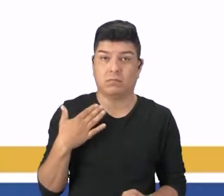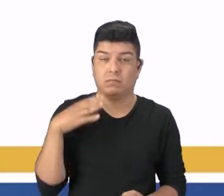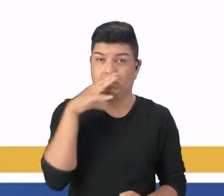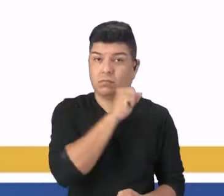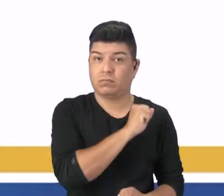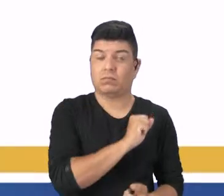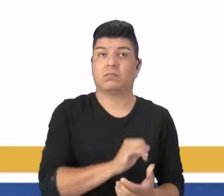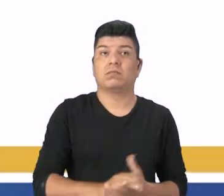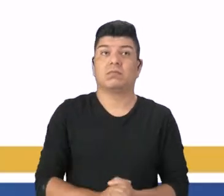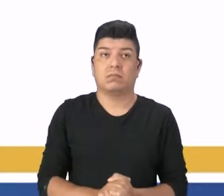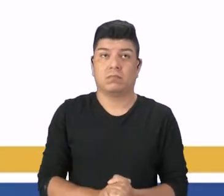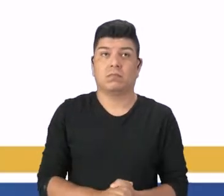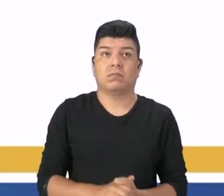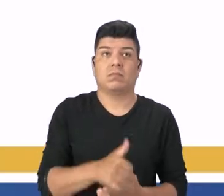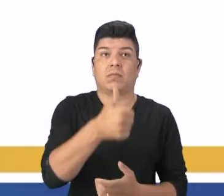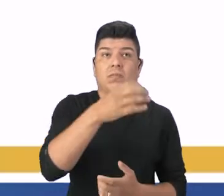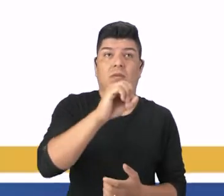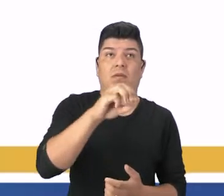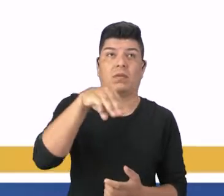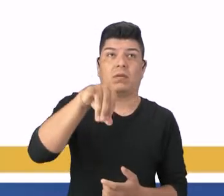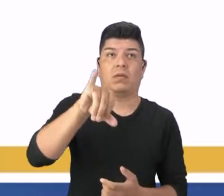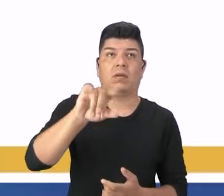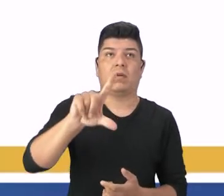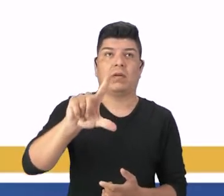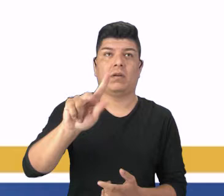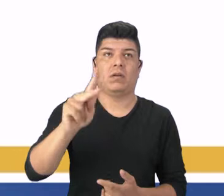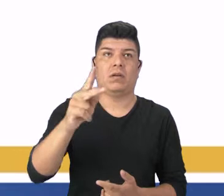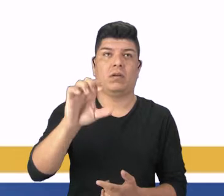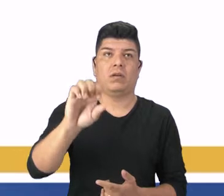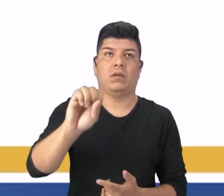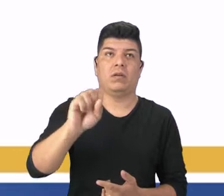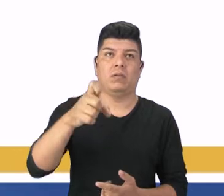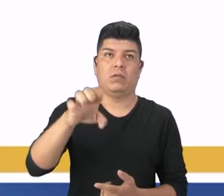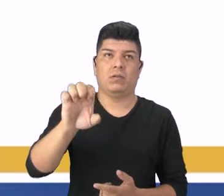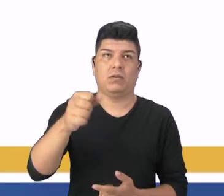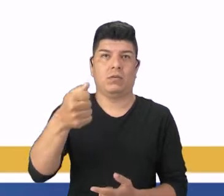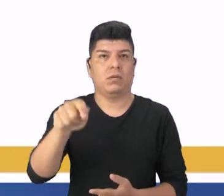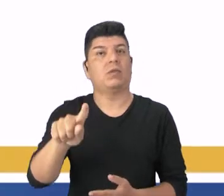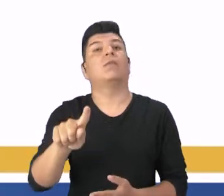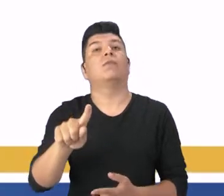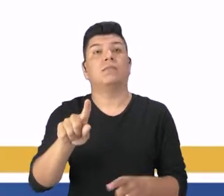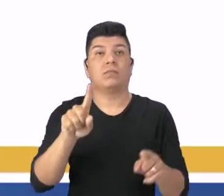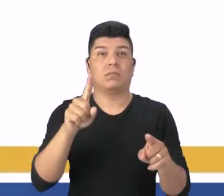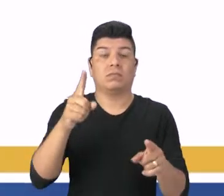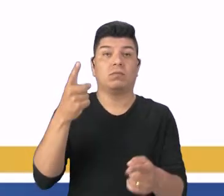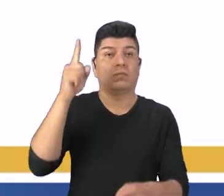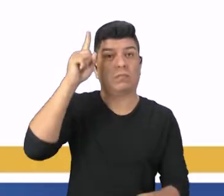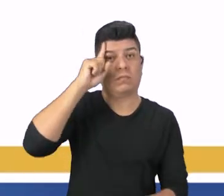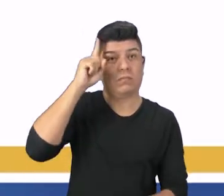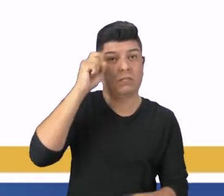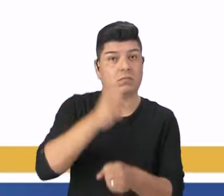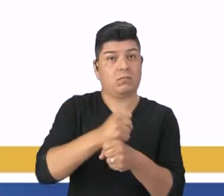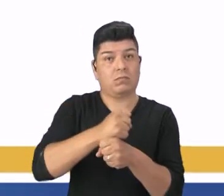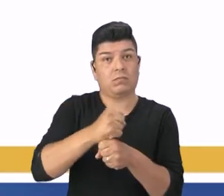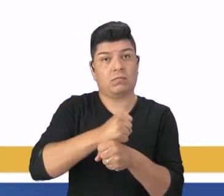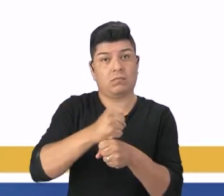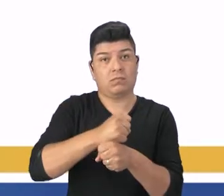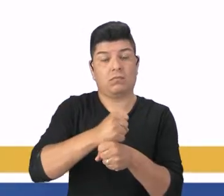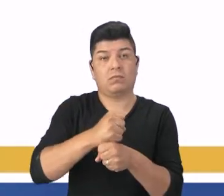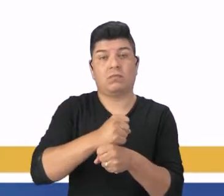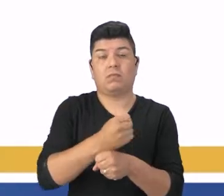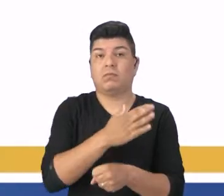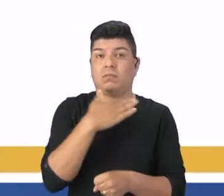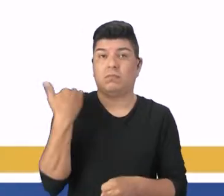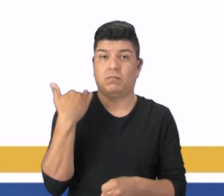prematura. São 10 milhões de crianças abaixo de 5 anos que morrem todo ano. Cerca